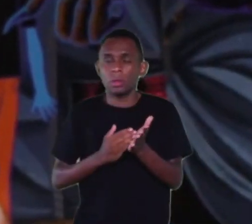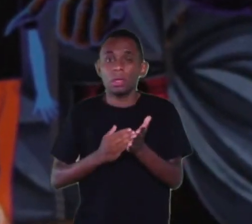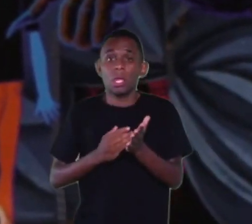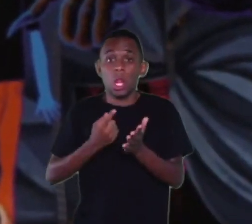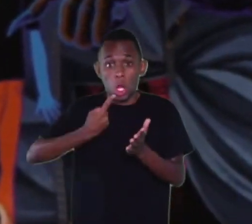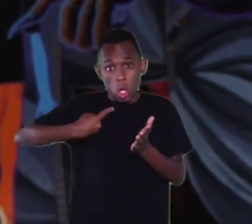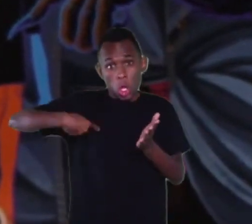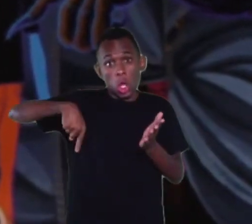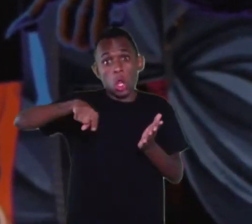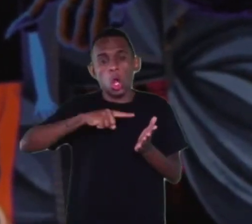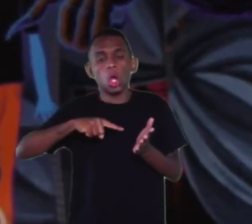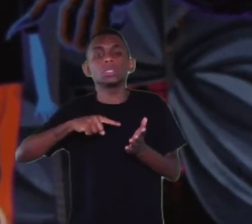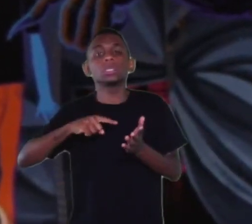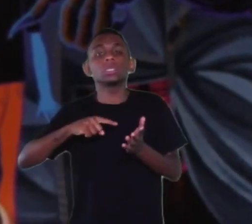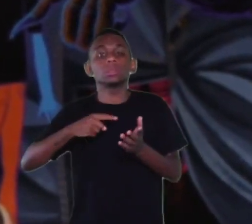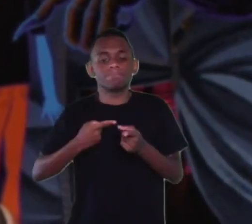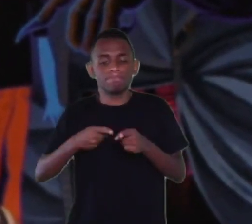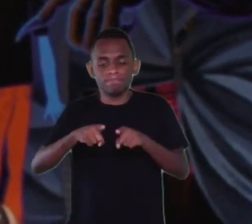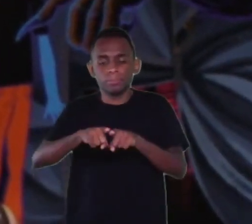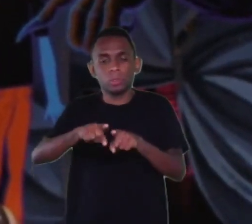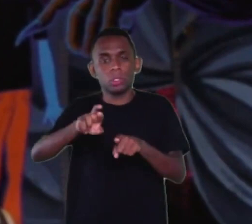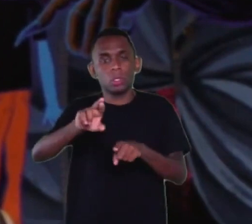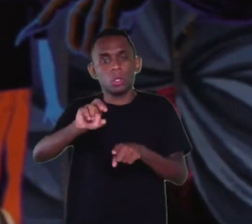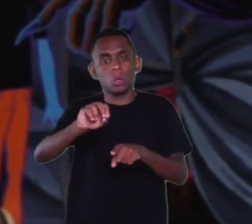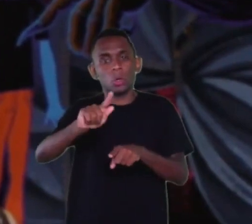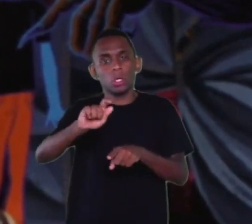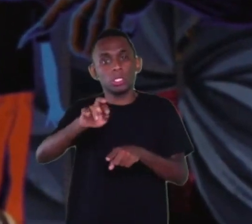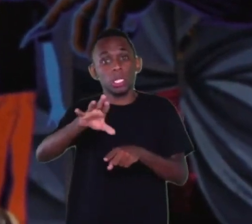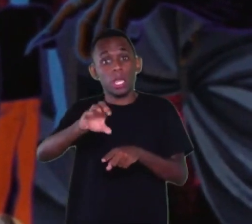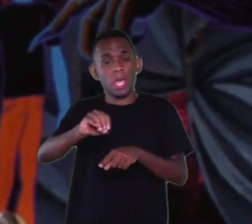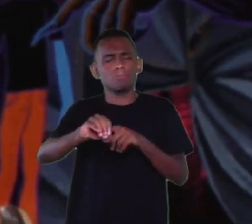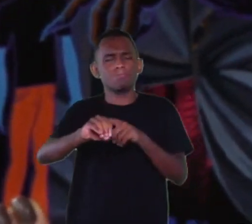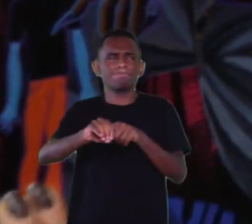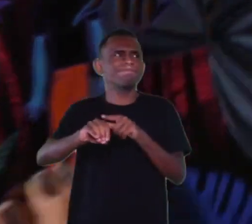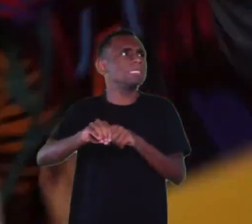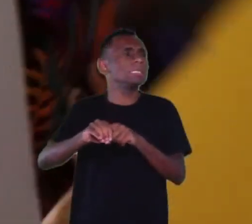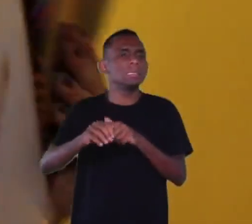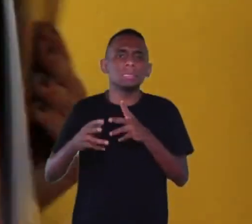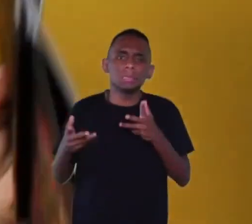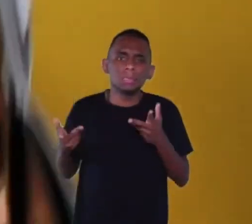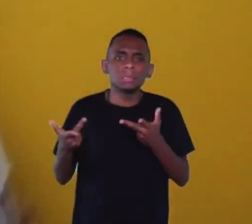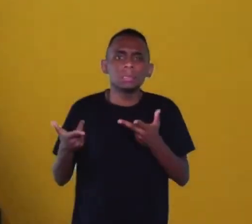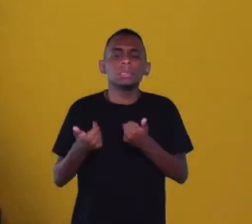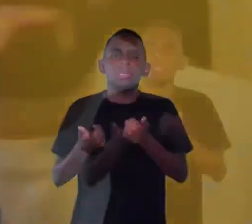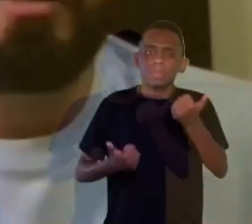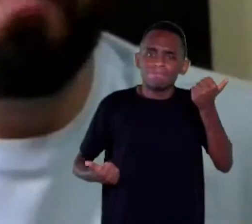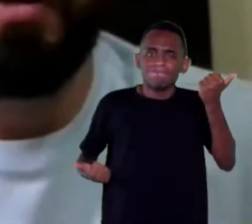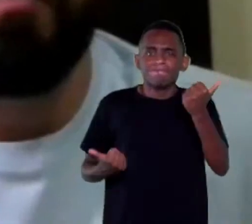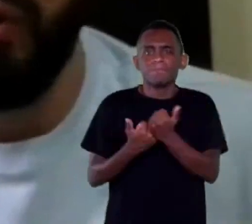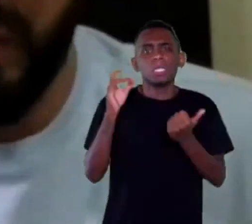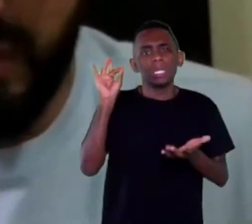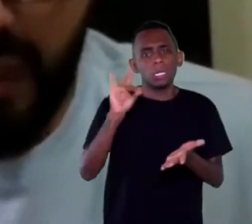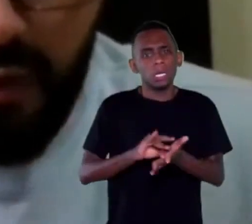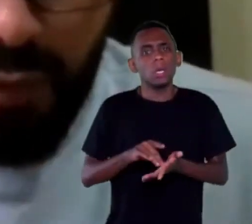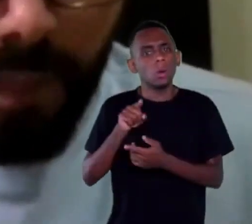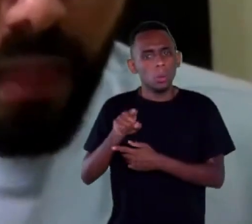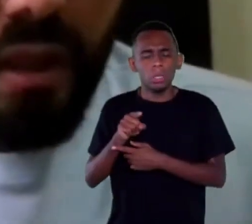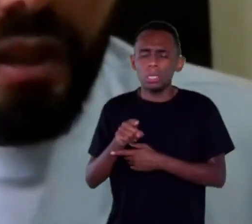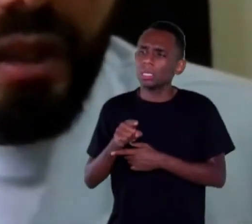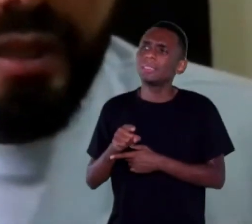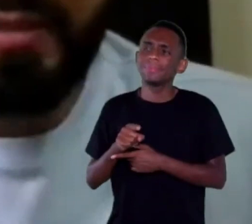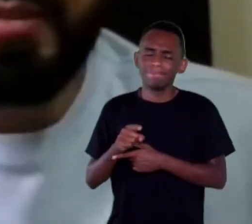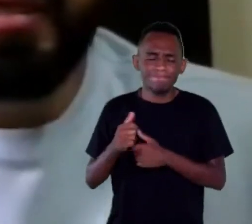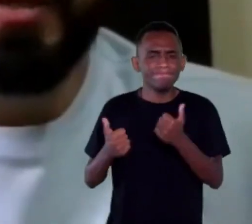lado, o texto que conta a lenda e do outro a ilustração de um lobisomem segurando um homem nas mãos no meio da